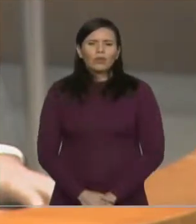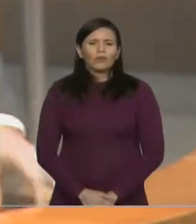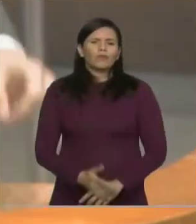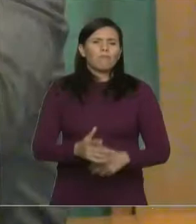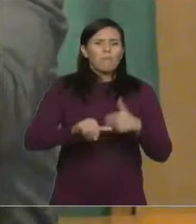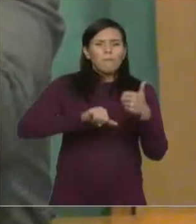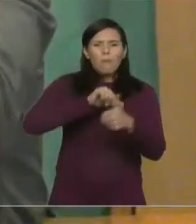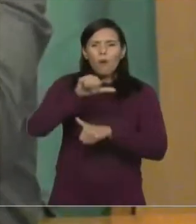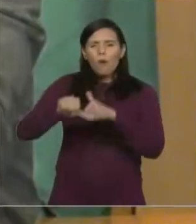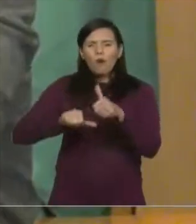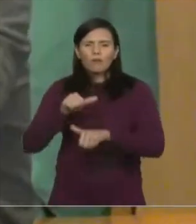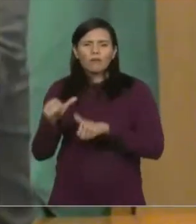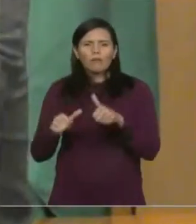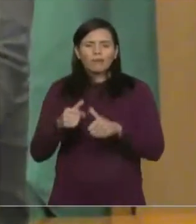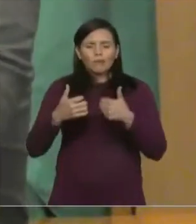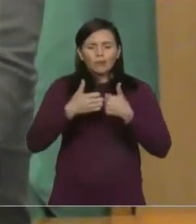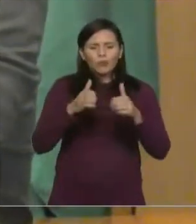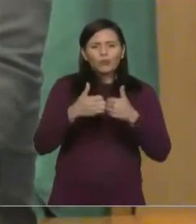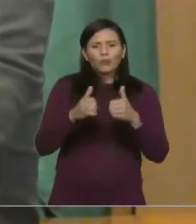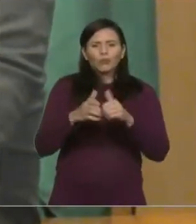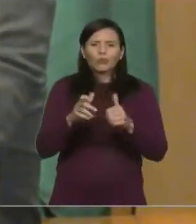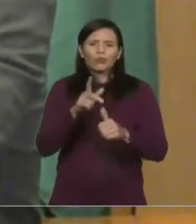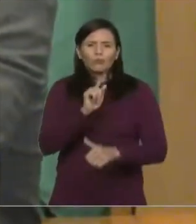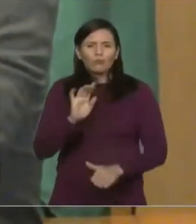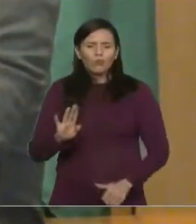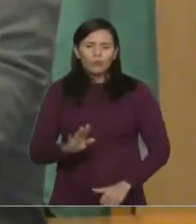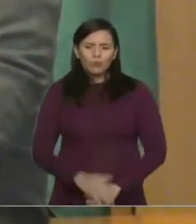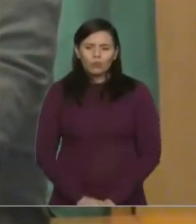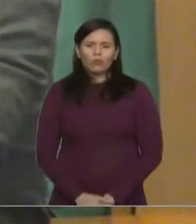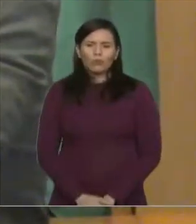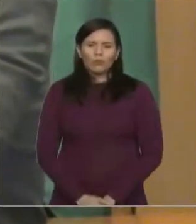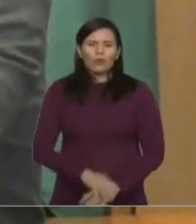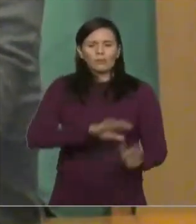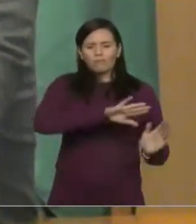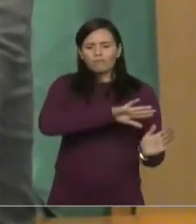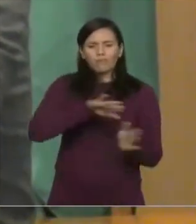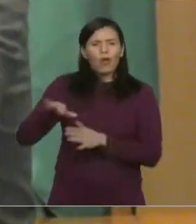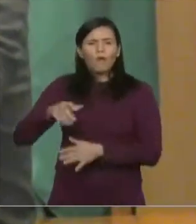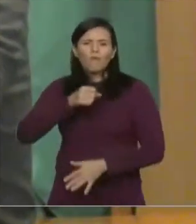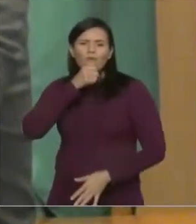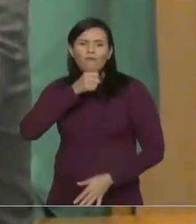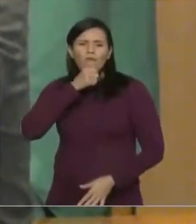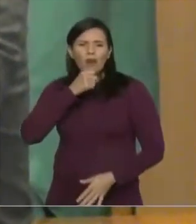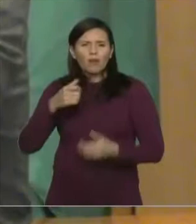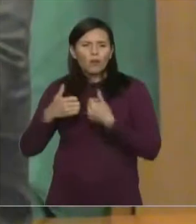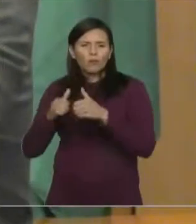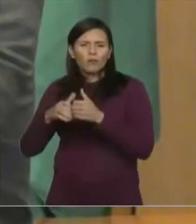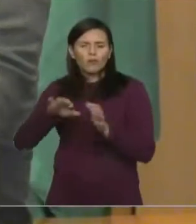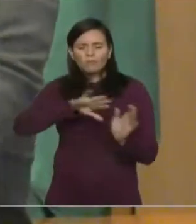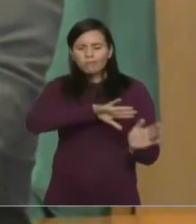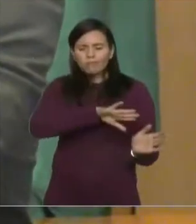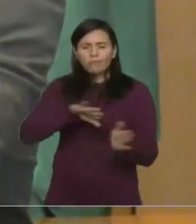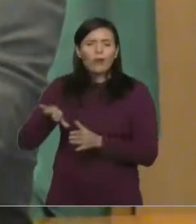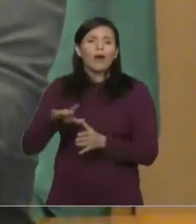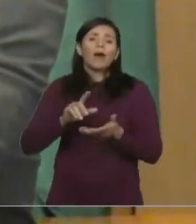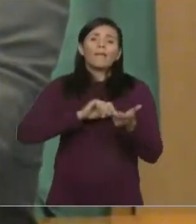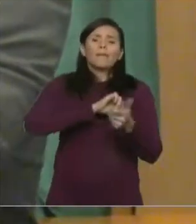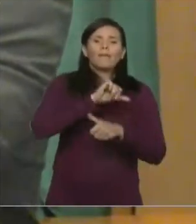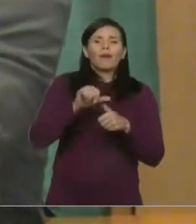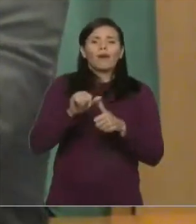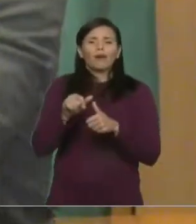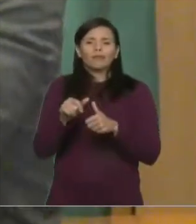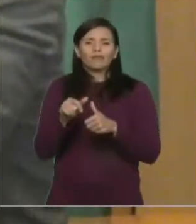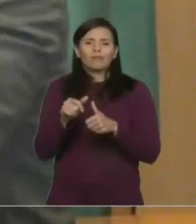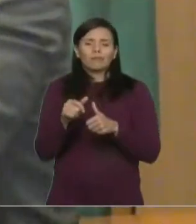Ou seja, 80% da frota foi renovada. Esse que é um processo contínuo, processo que se iniciou